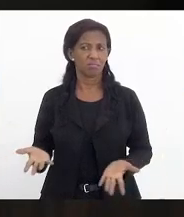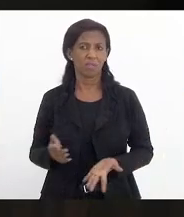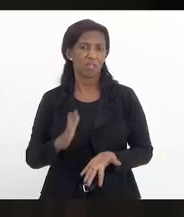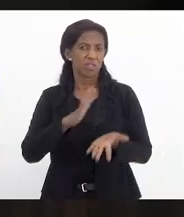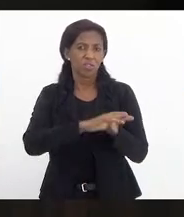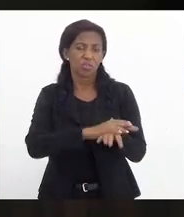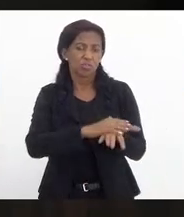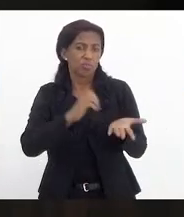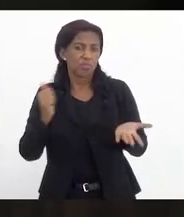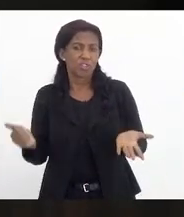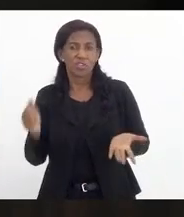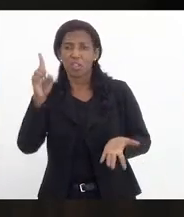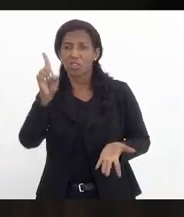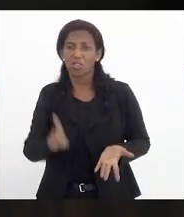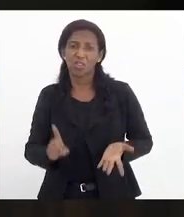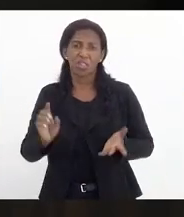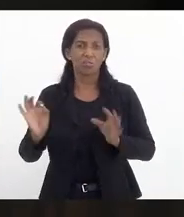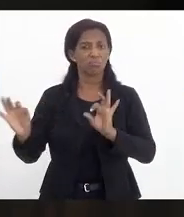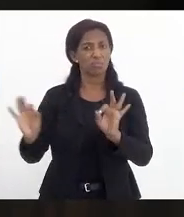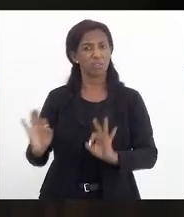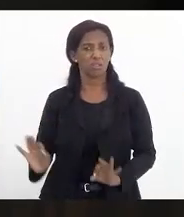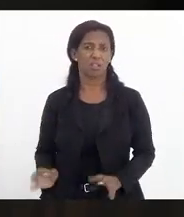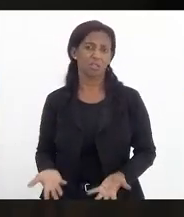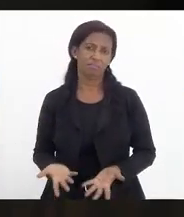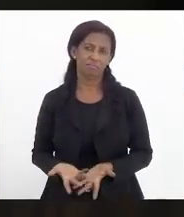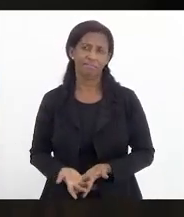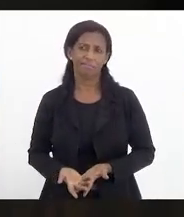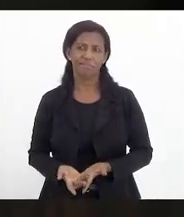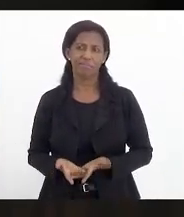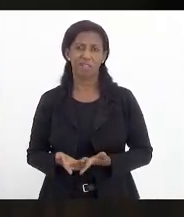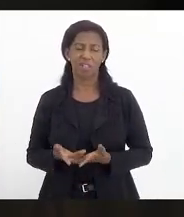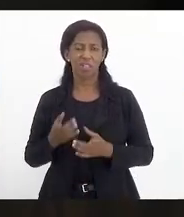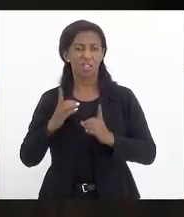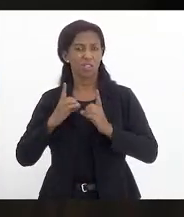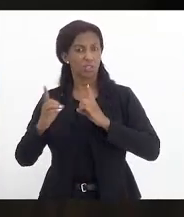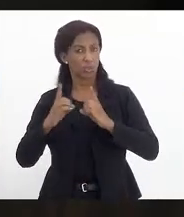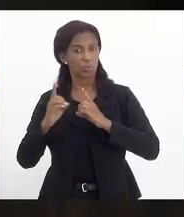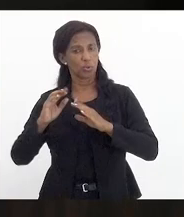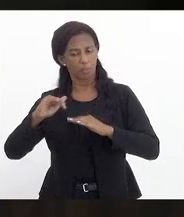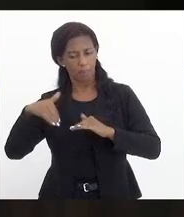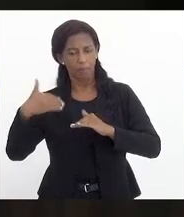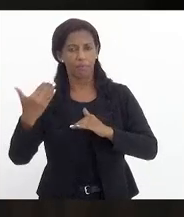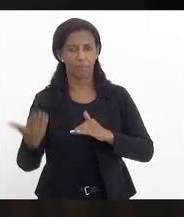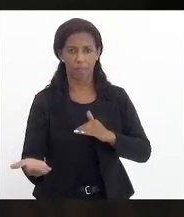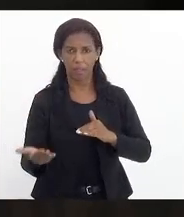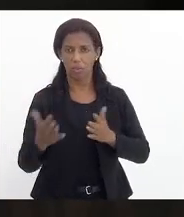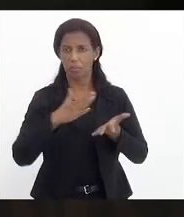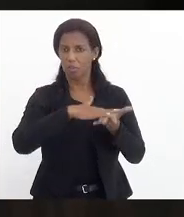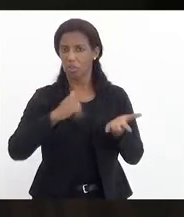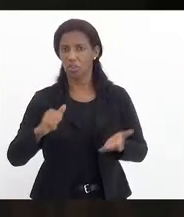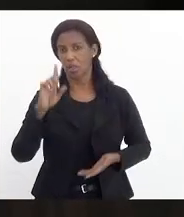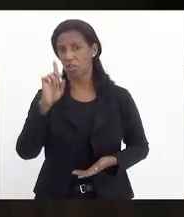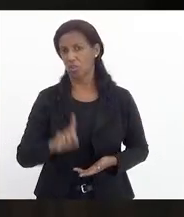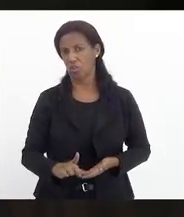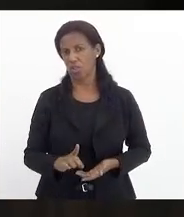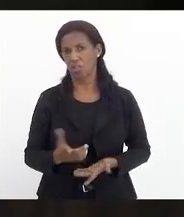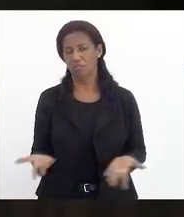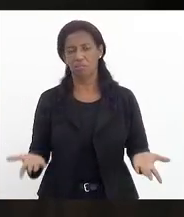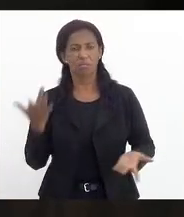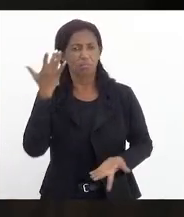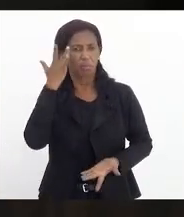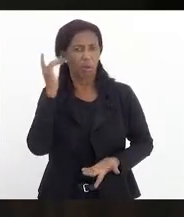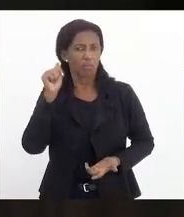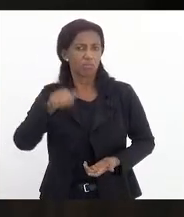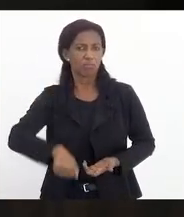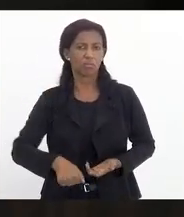tirar, suprimir direito de ninguém. Discutir para frente poderemos, mas tirar direitos... Então, acho que aqui